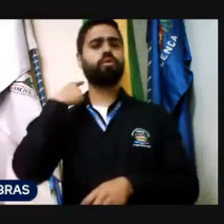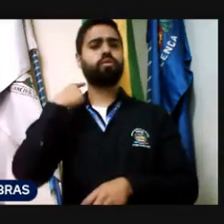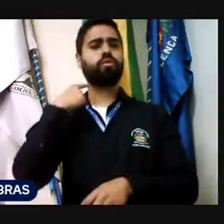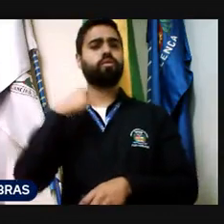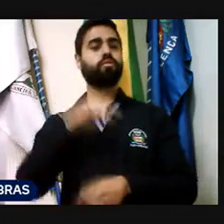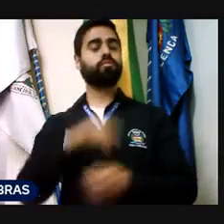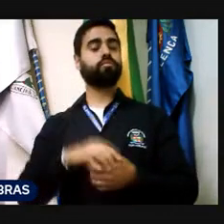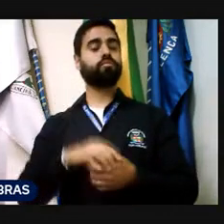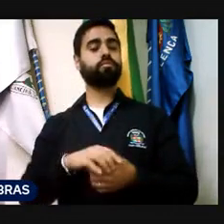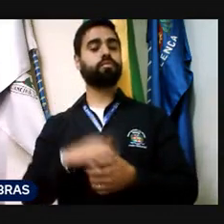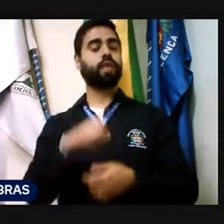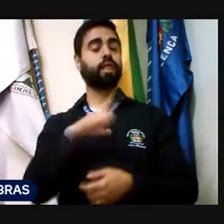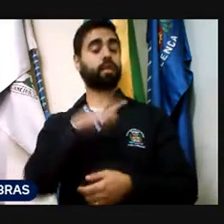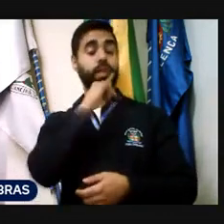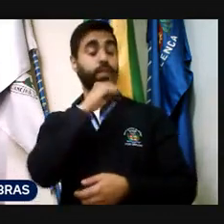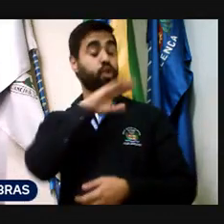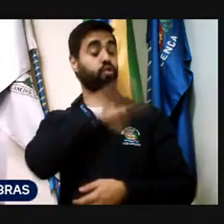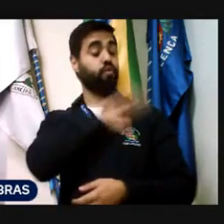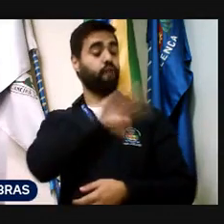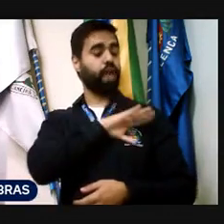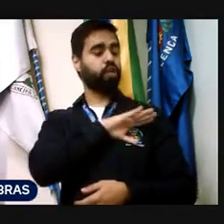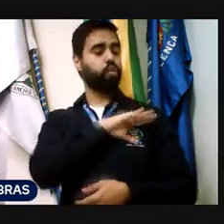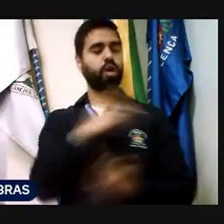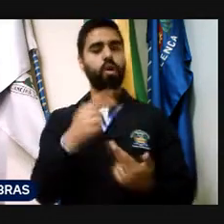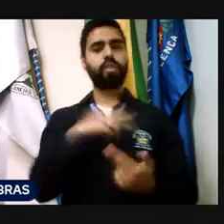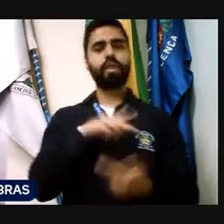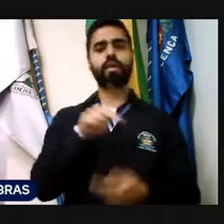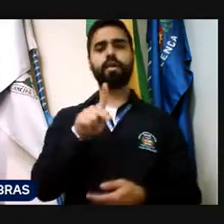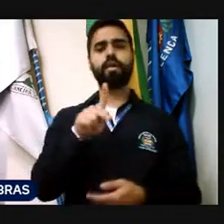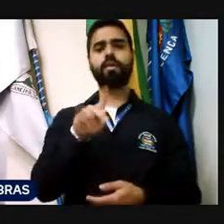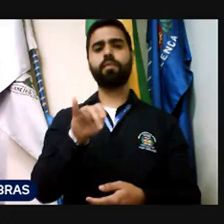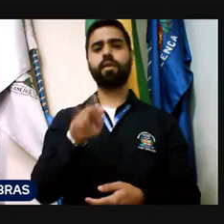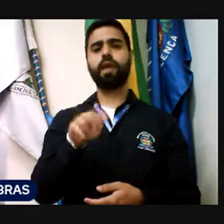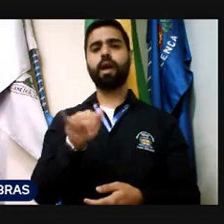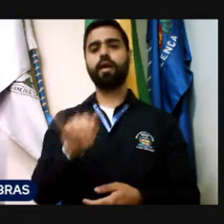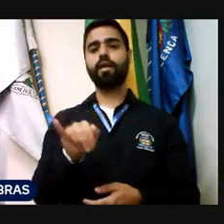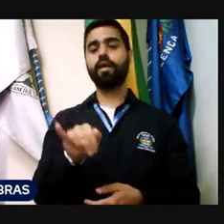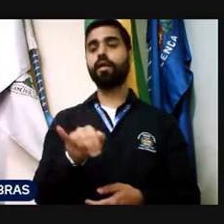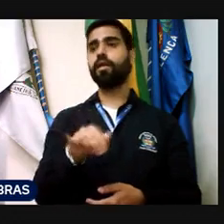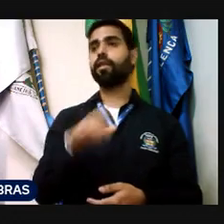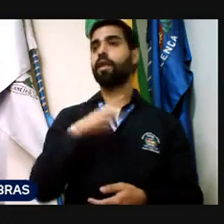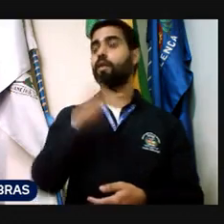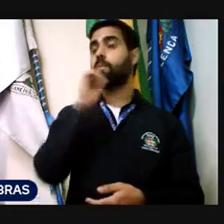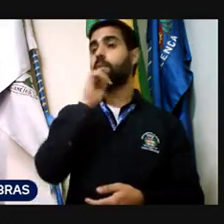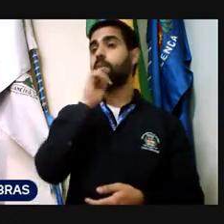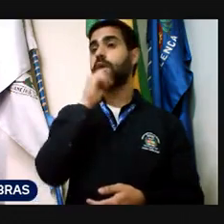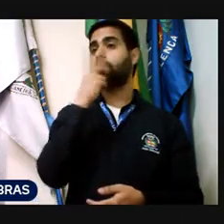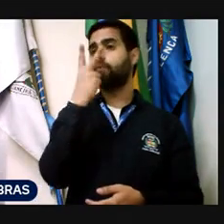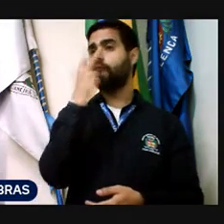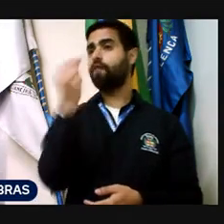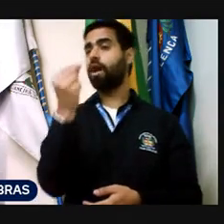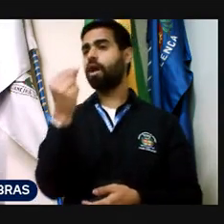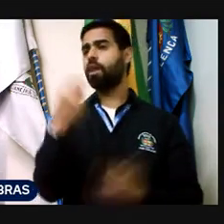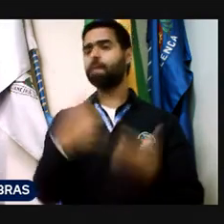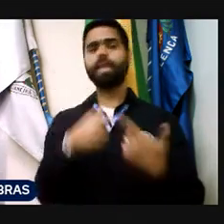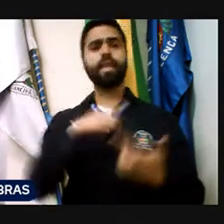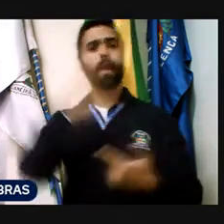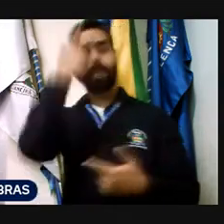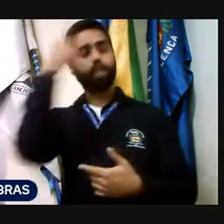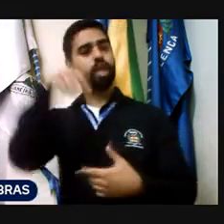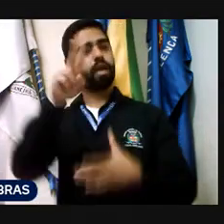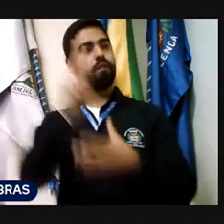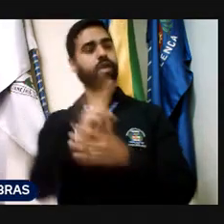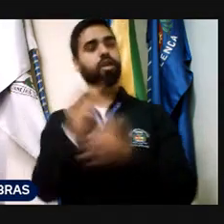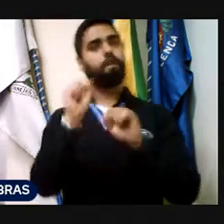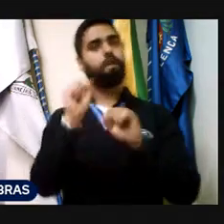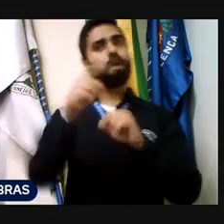de Piraí, acho que nós poderíamos aqui colocar também aqui em Valença uma van. Para quê? Onde tem muitos atletas, possam